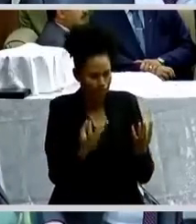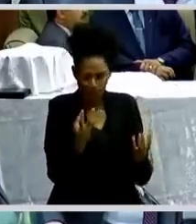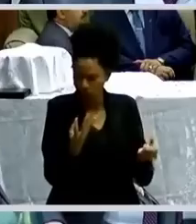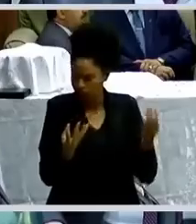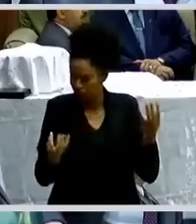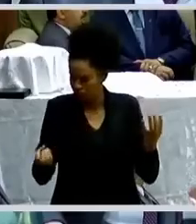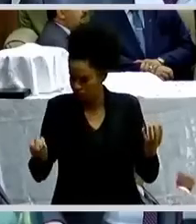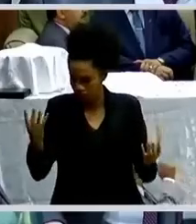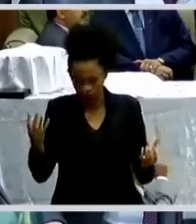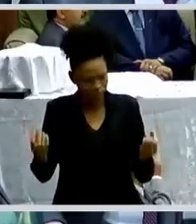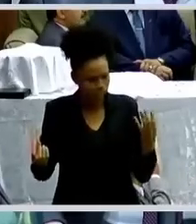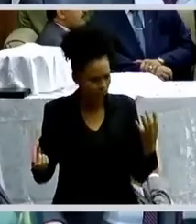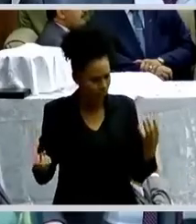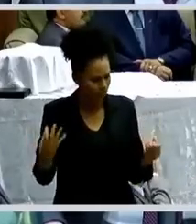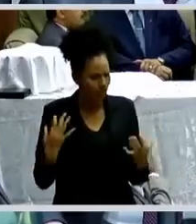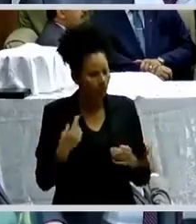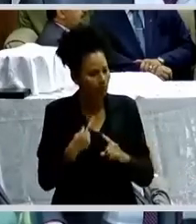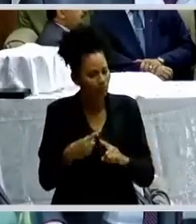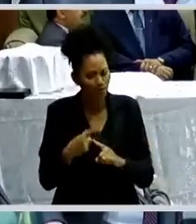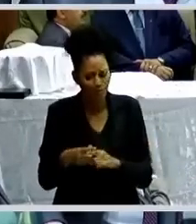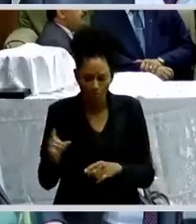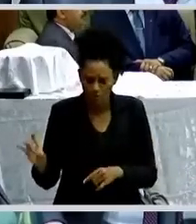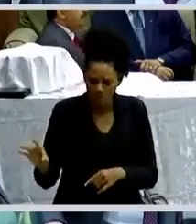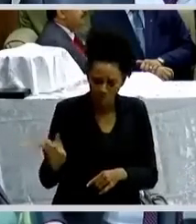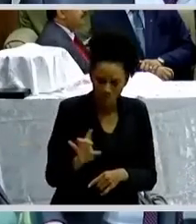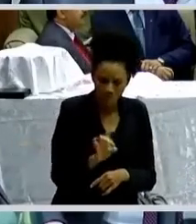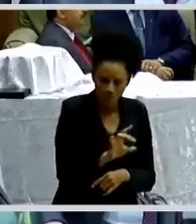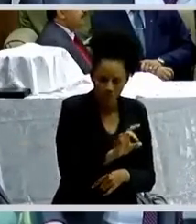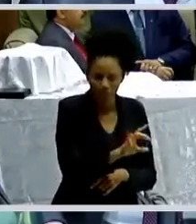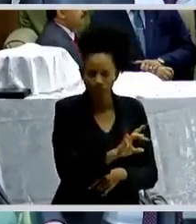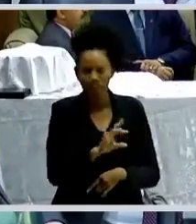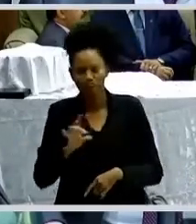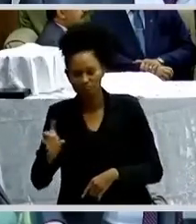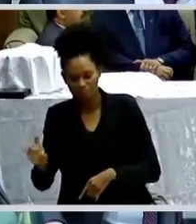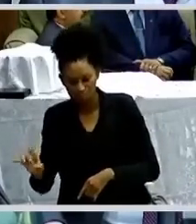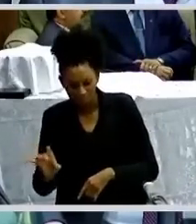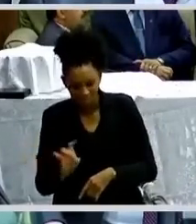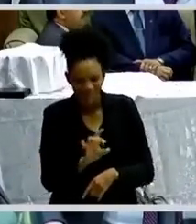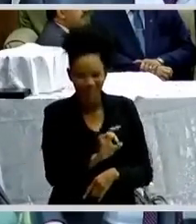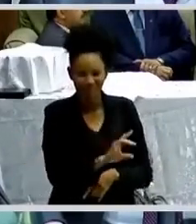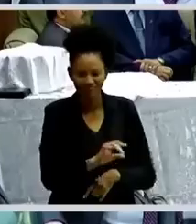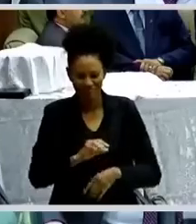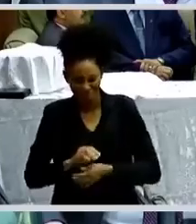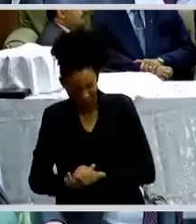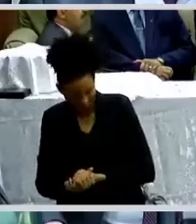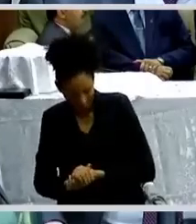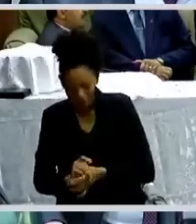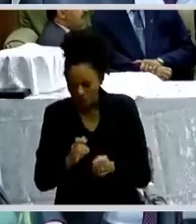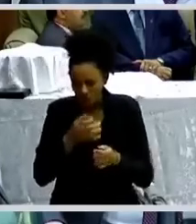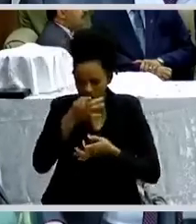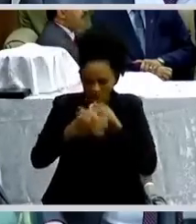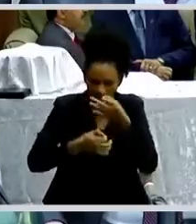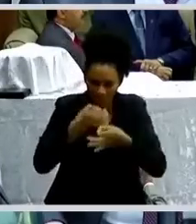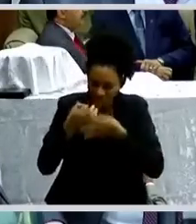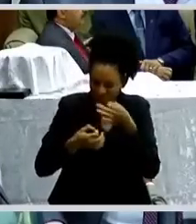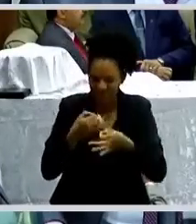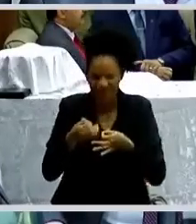Porque cada um queria granjear e conquistar a opinião pública dos